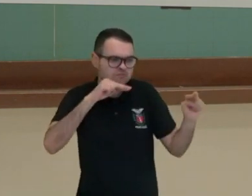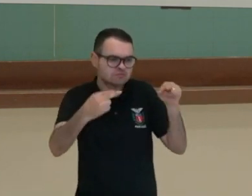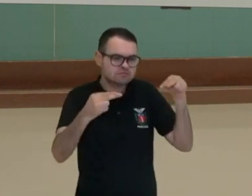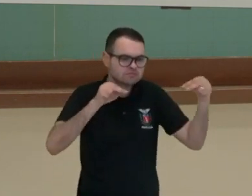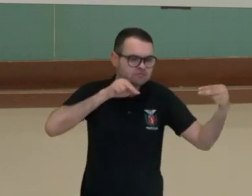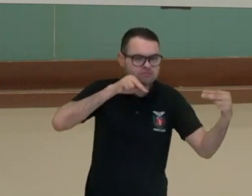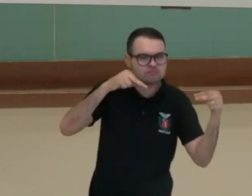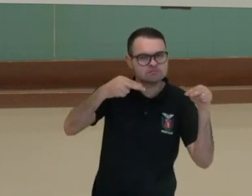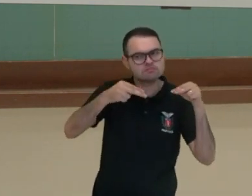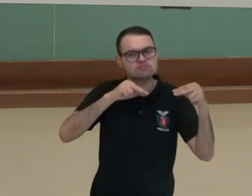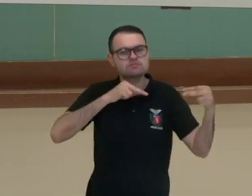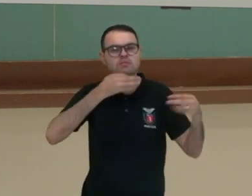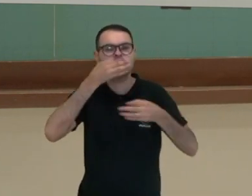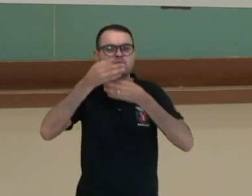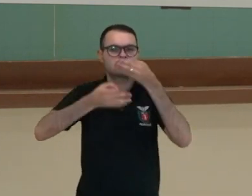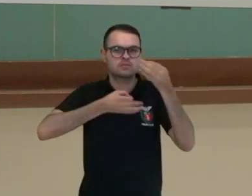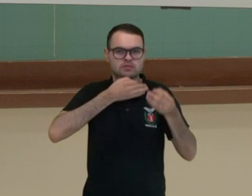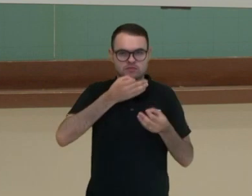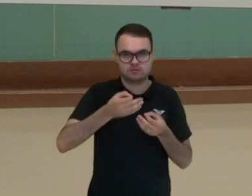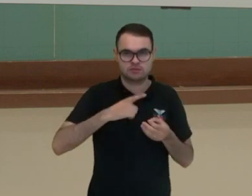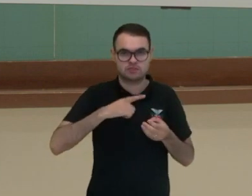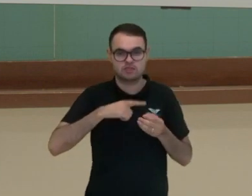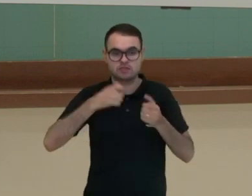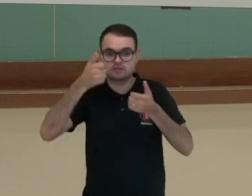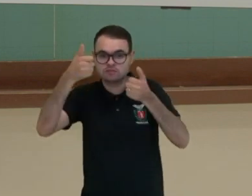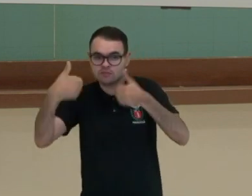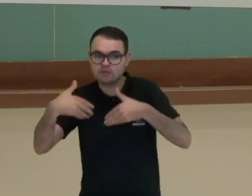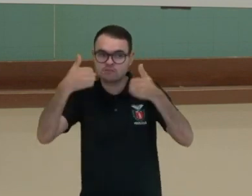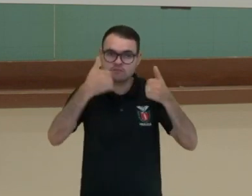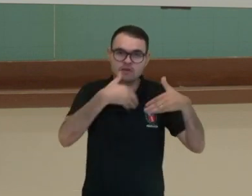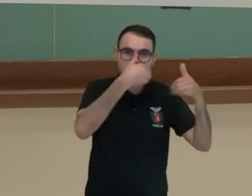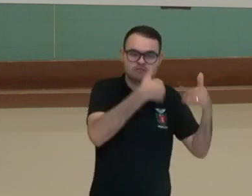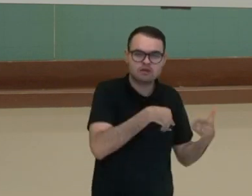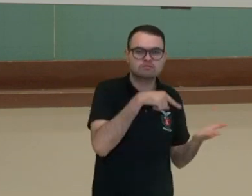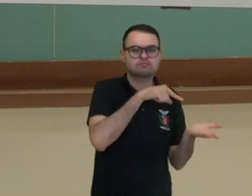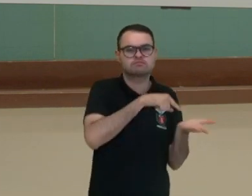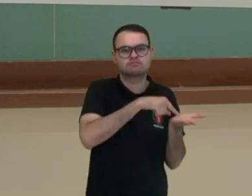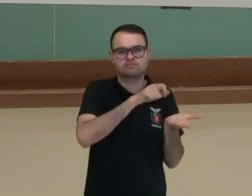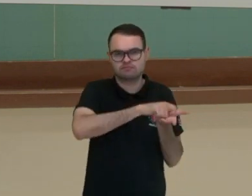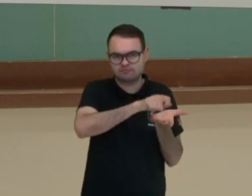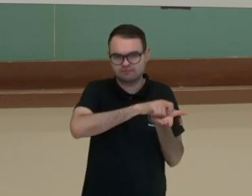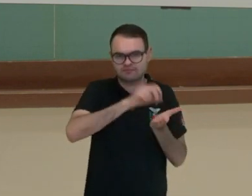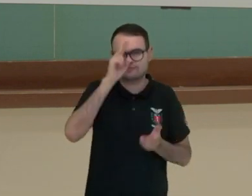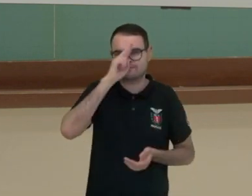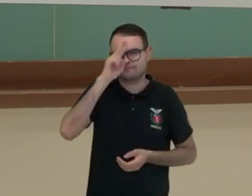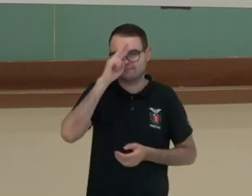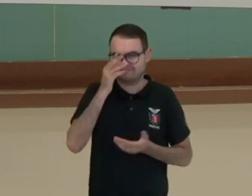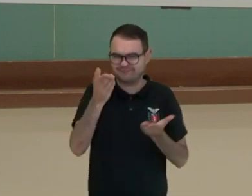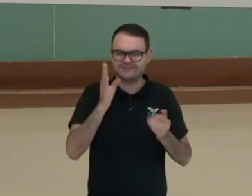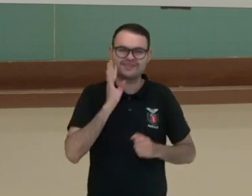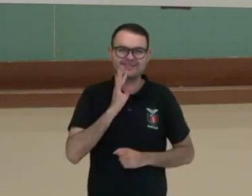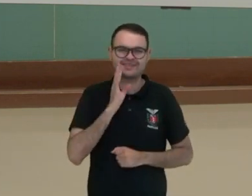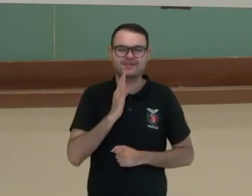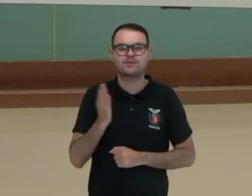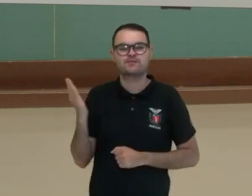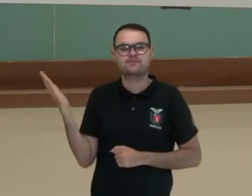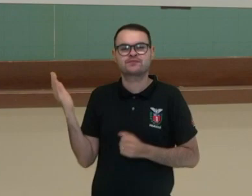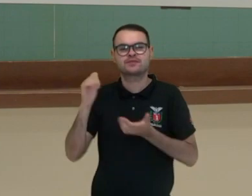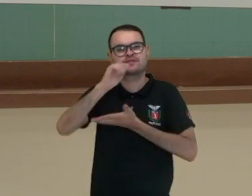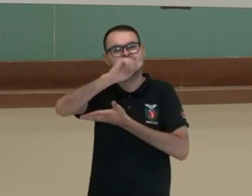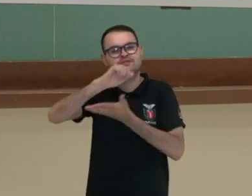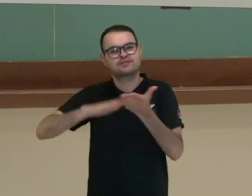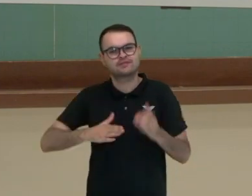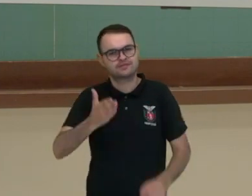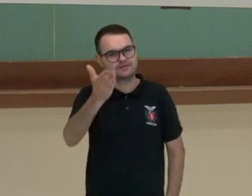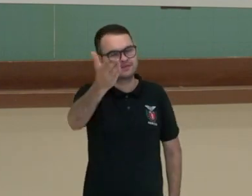ele, a gente tem a escrita da história. Bacana tudo isso, né, pessoal? E aqui eu trago para vocês uma atividade.